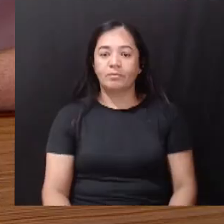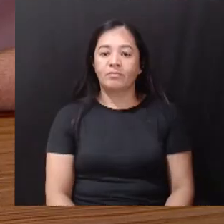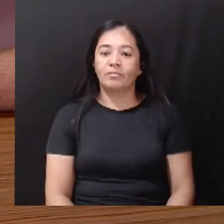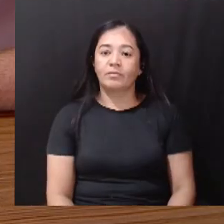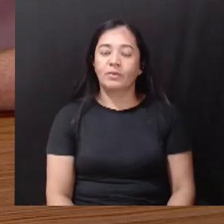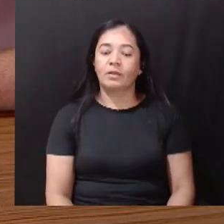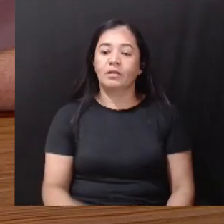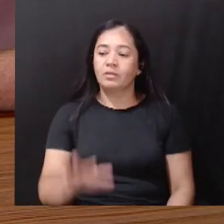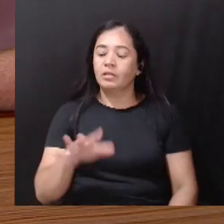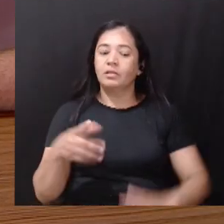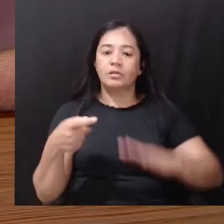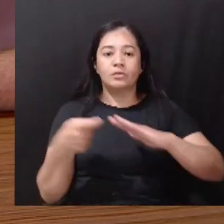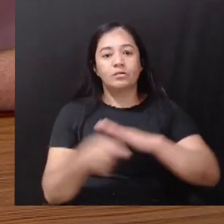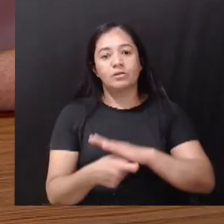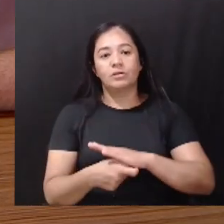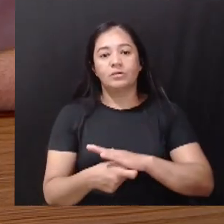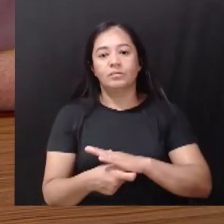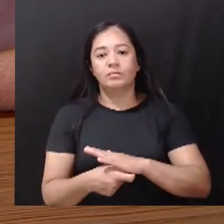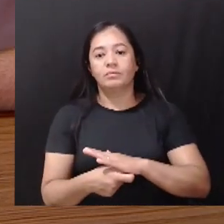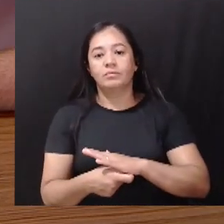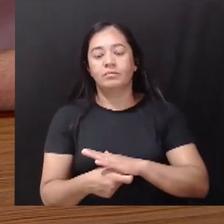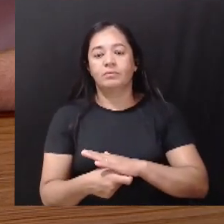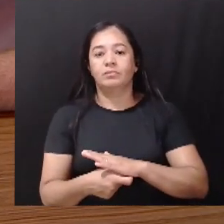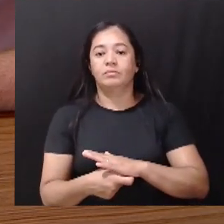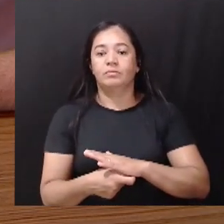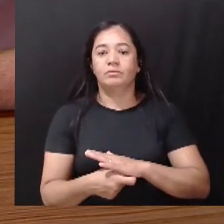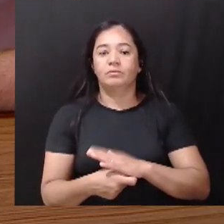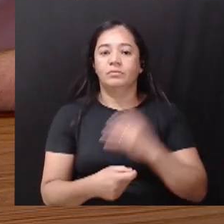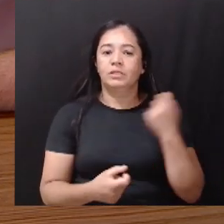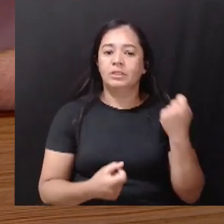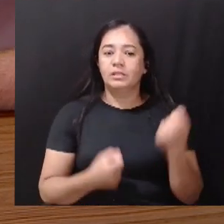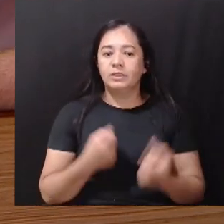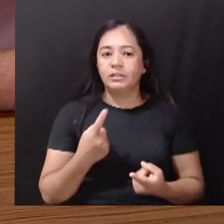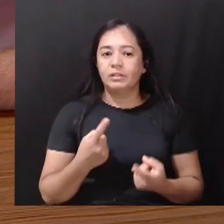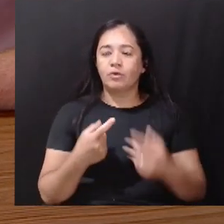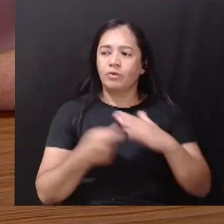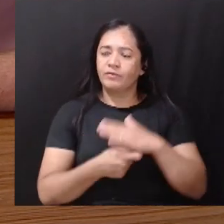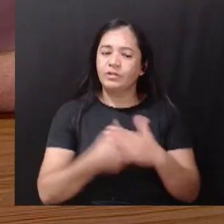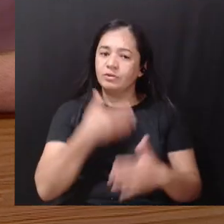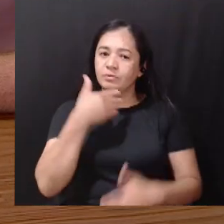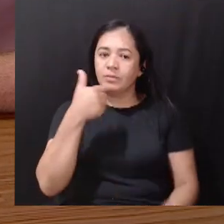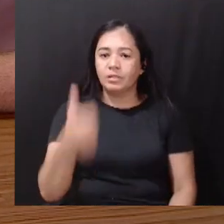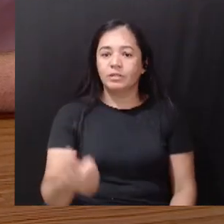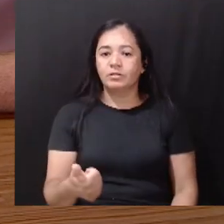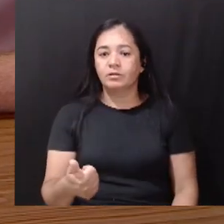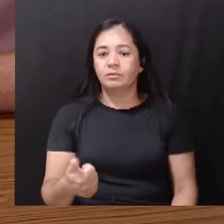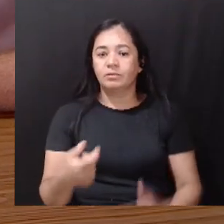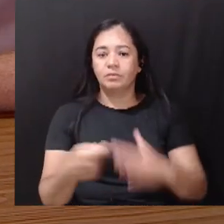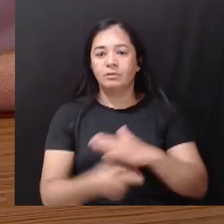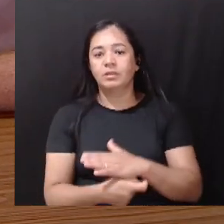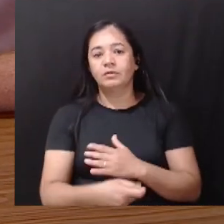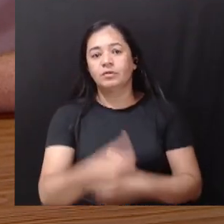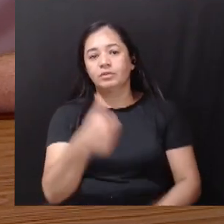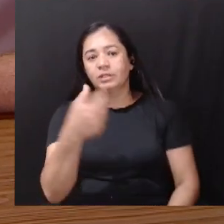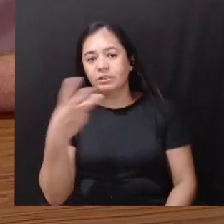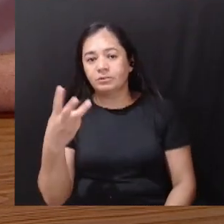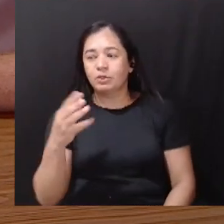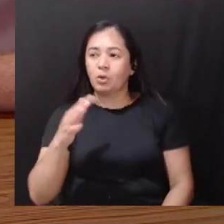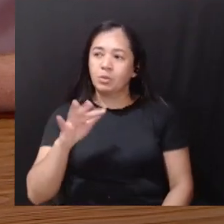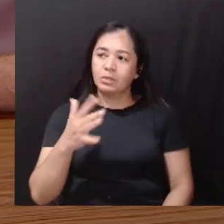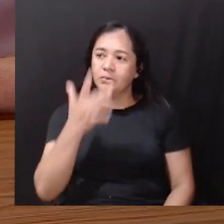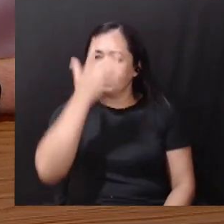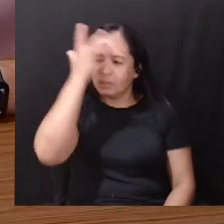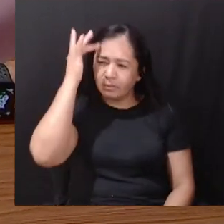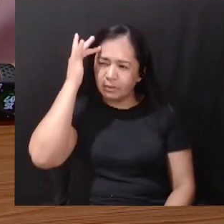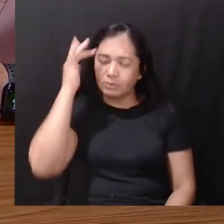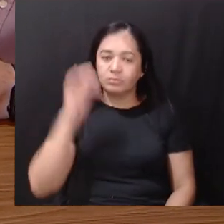investimento, né? Tem algum investimento mais propício para investir com o 13º ou vai depender da pessoa?